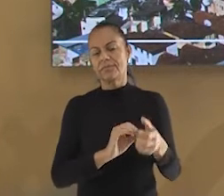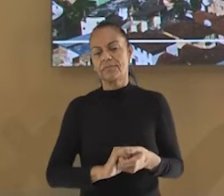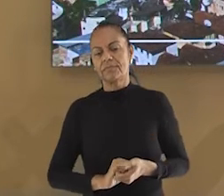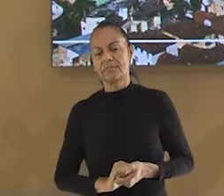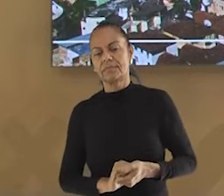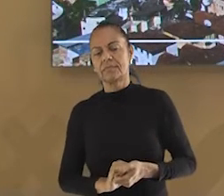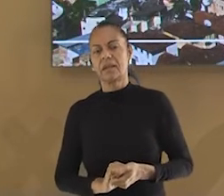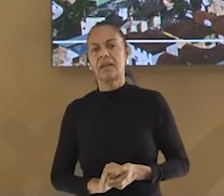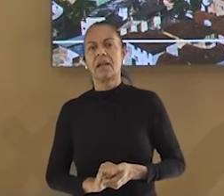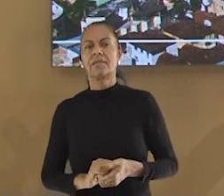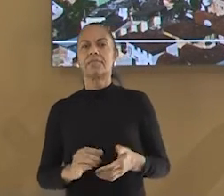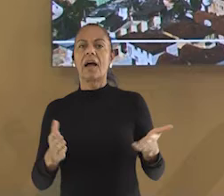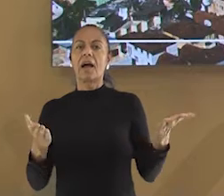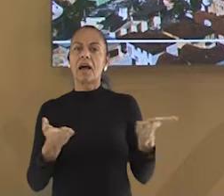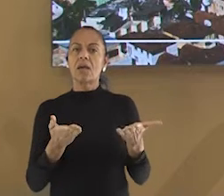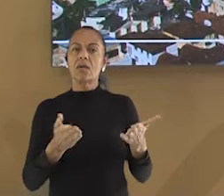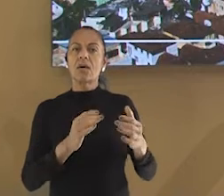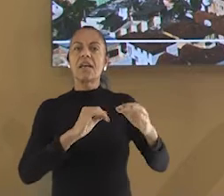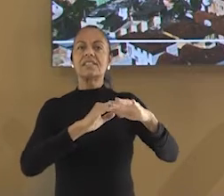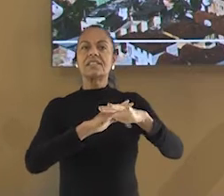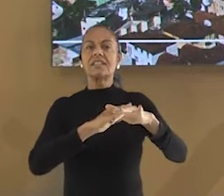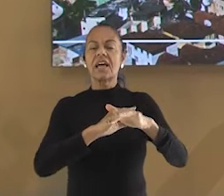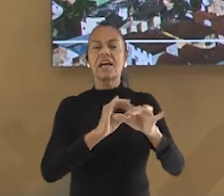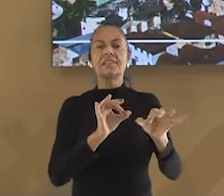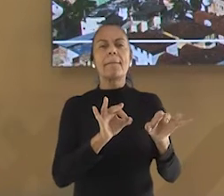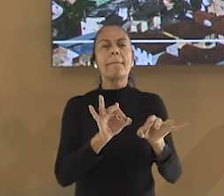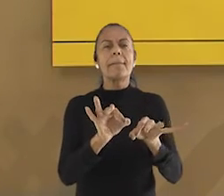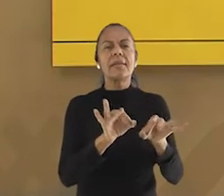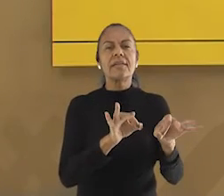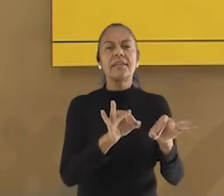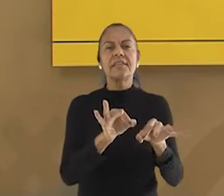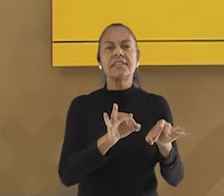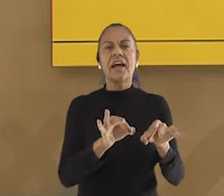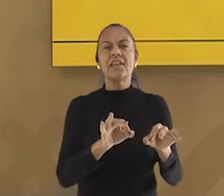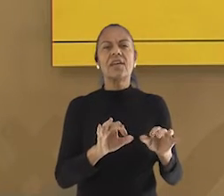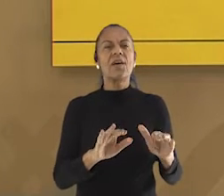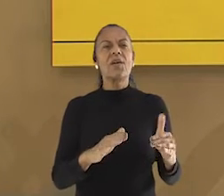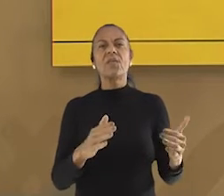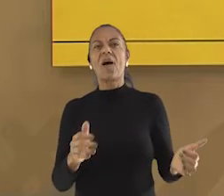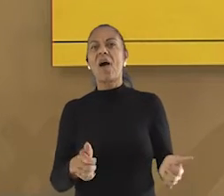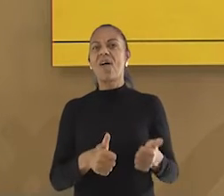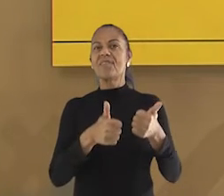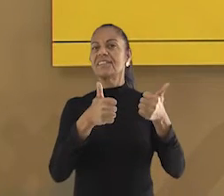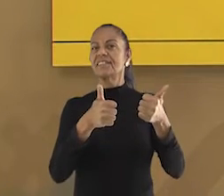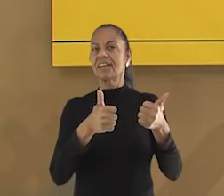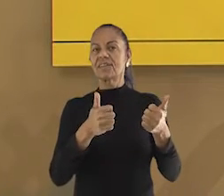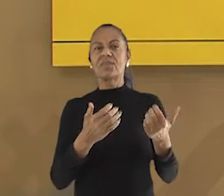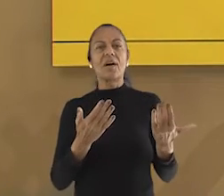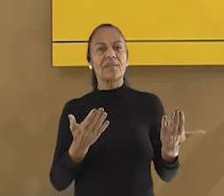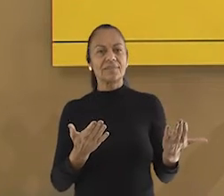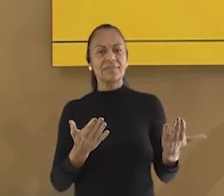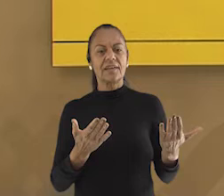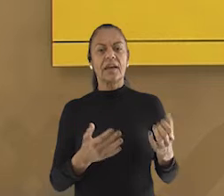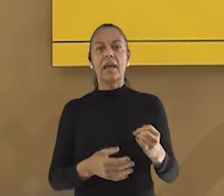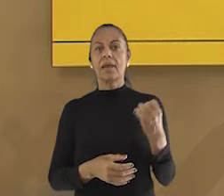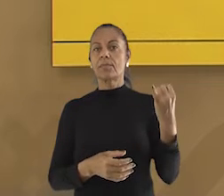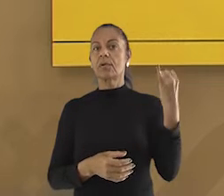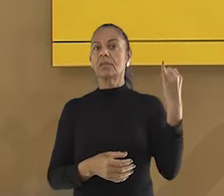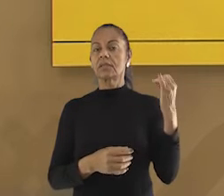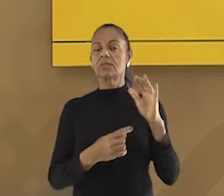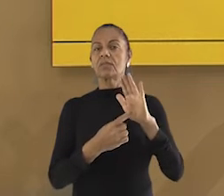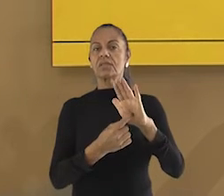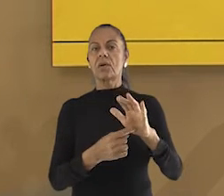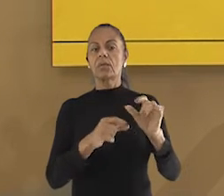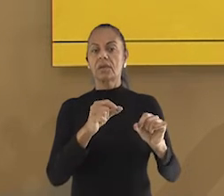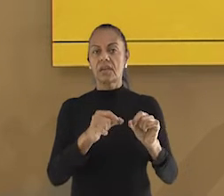de segurança. E as cidades planejadas? Quais são as vantagens? É importante